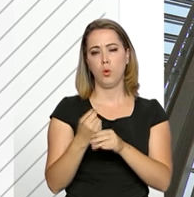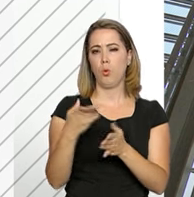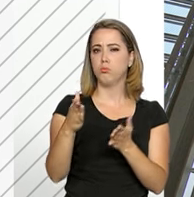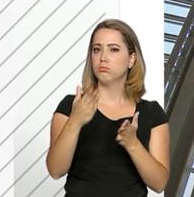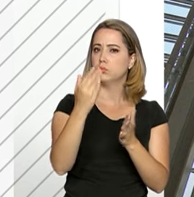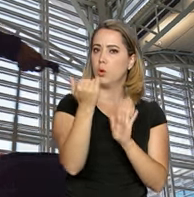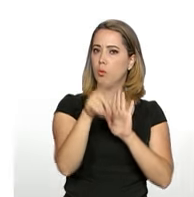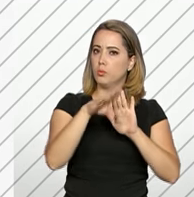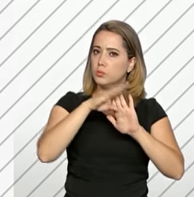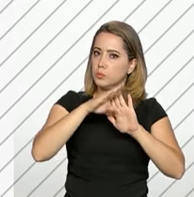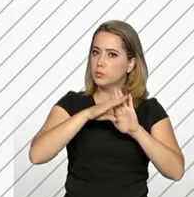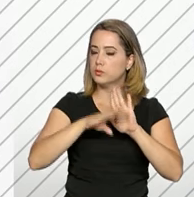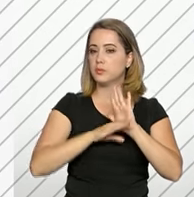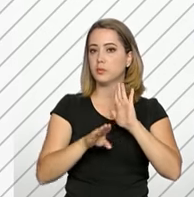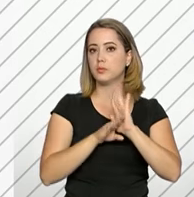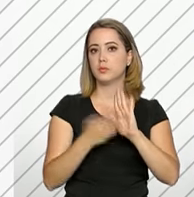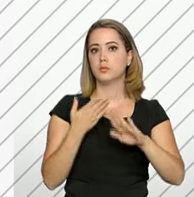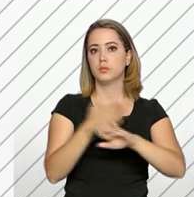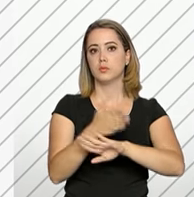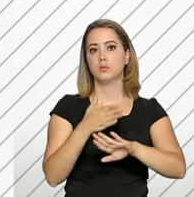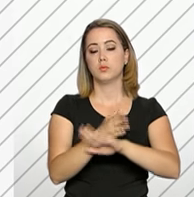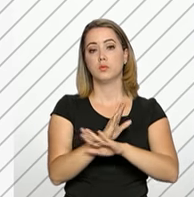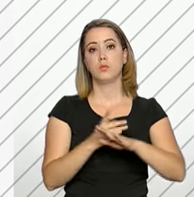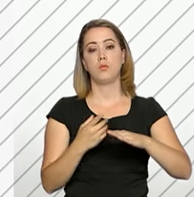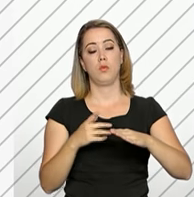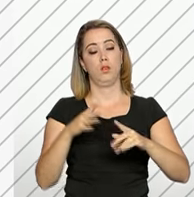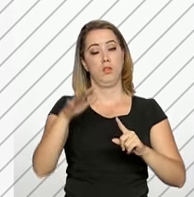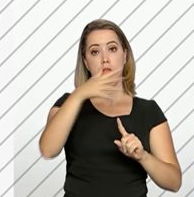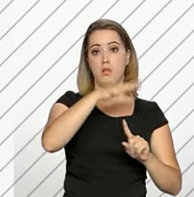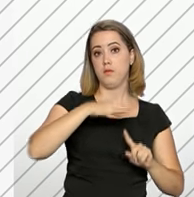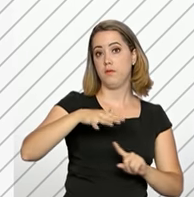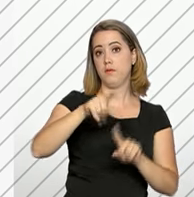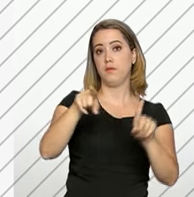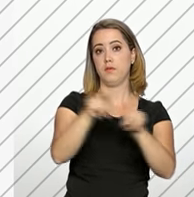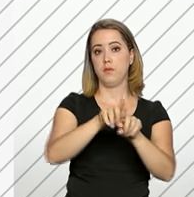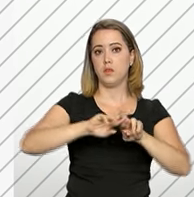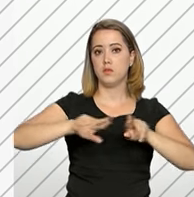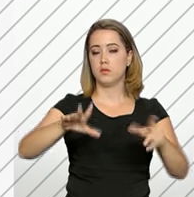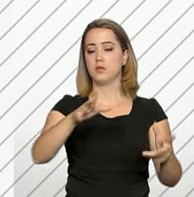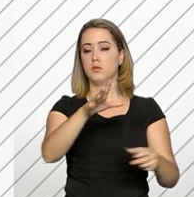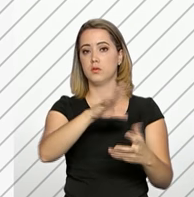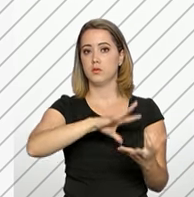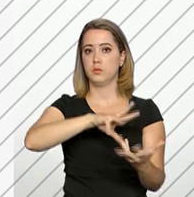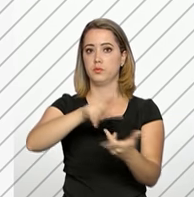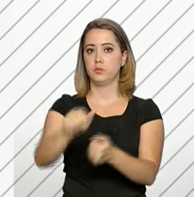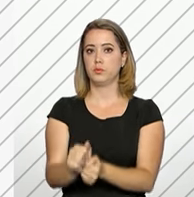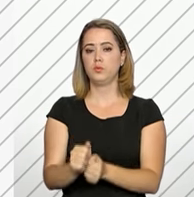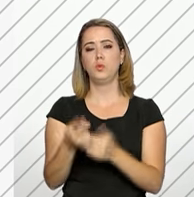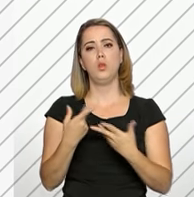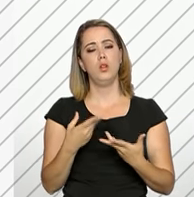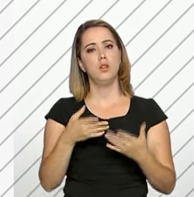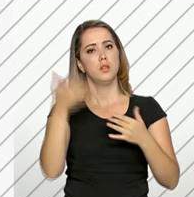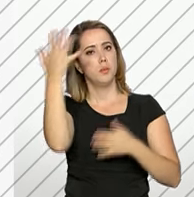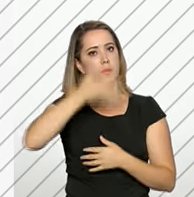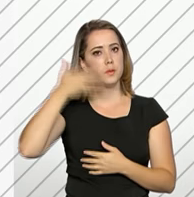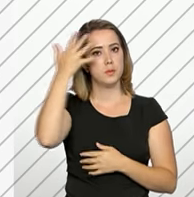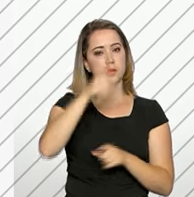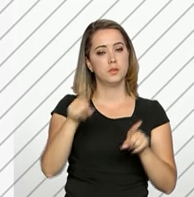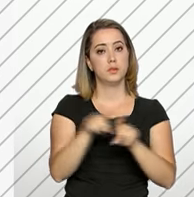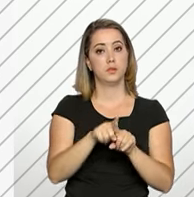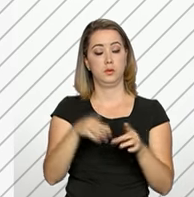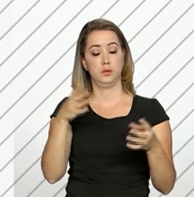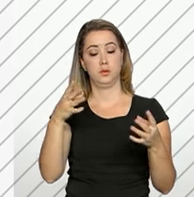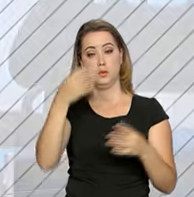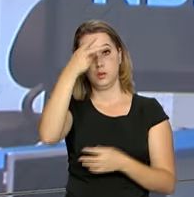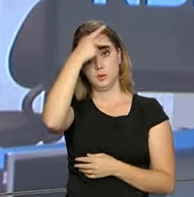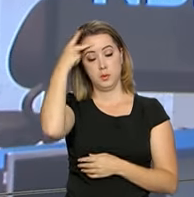agenda extensa de participação em feiras internacionais realização de workshops para operadores e agentes de